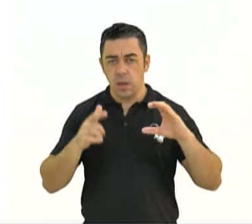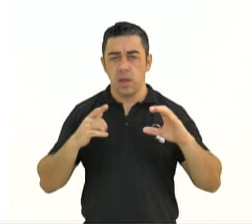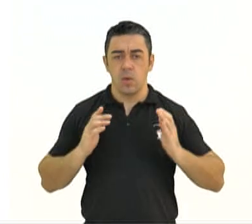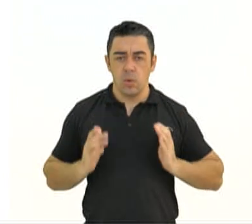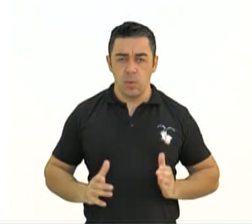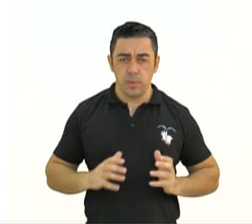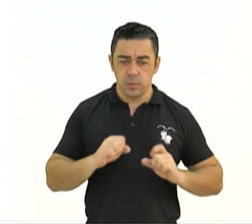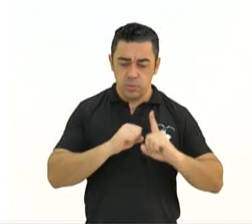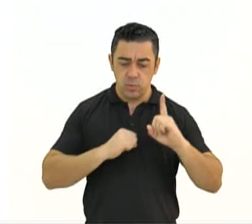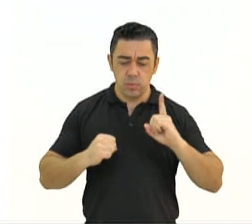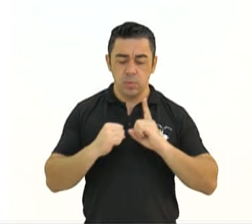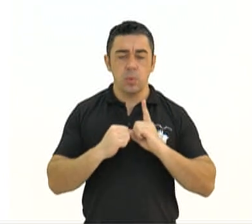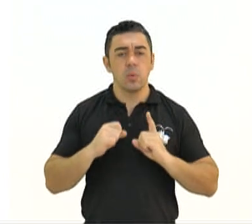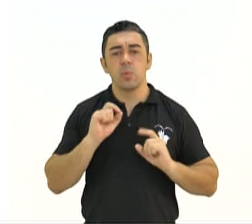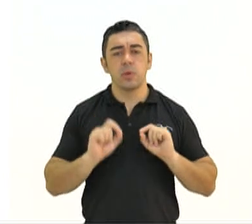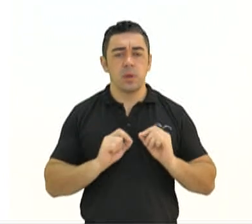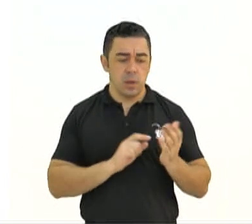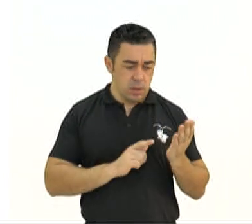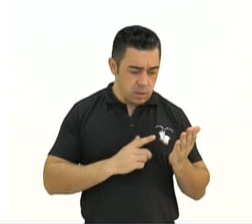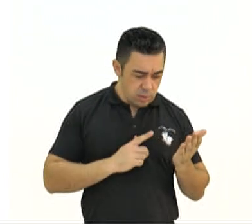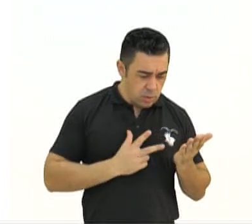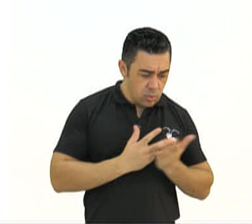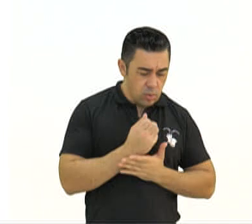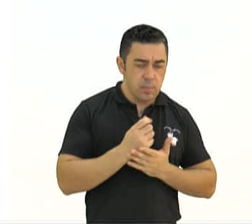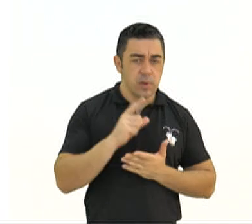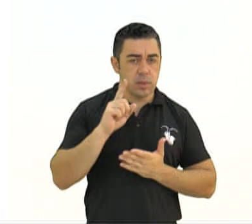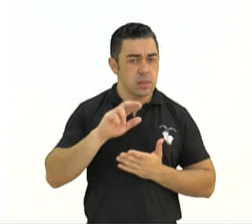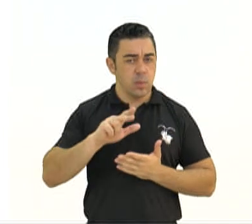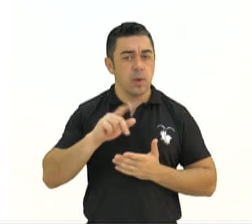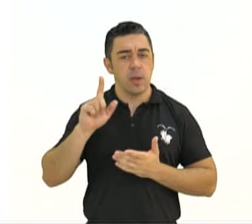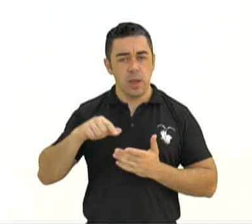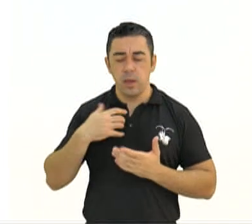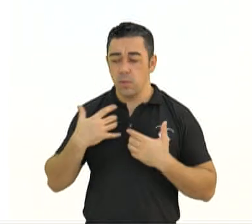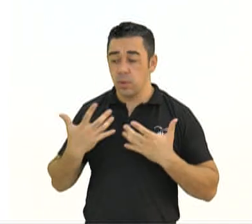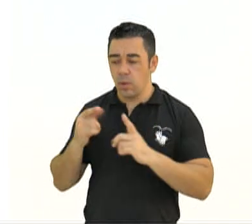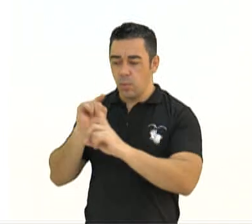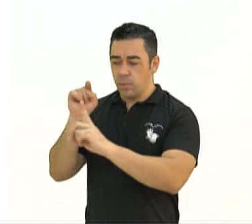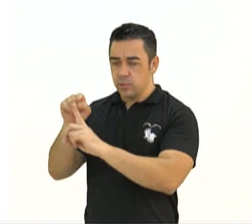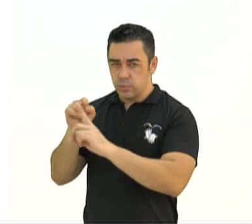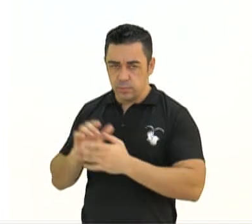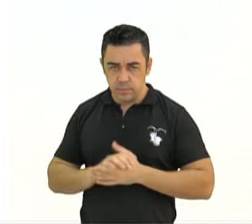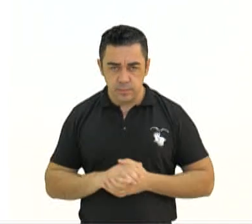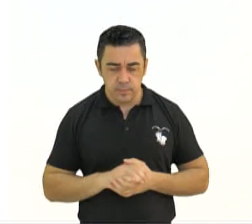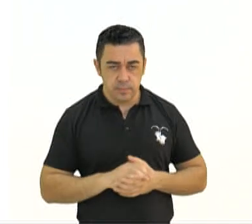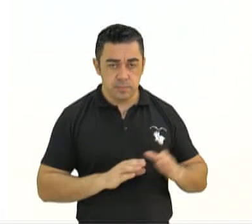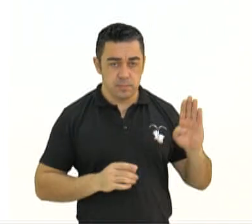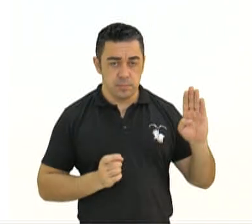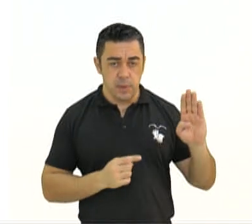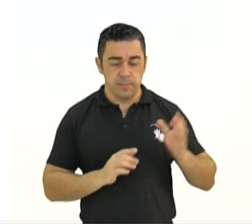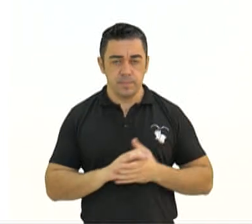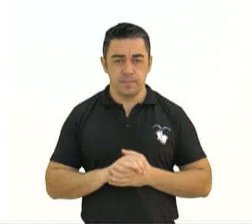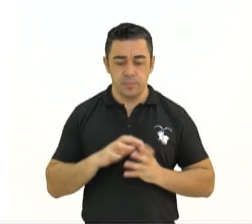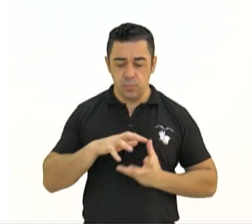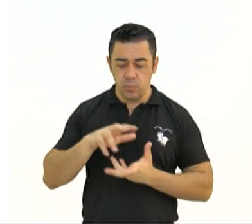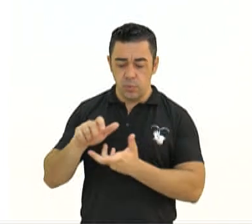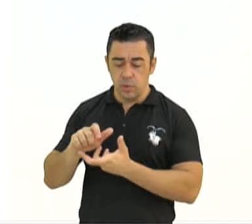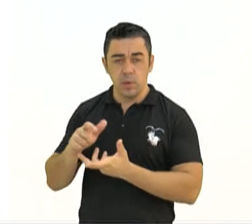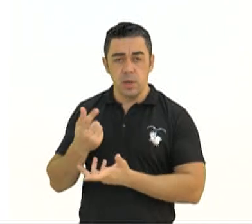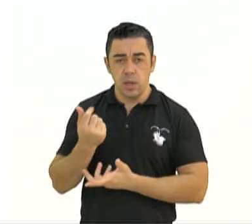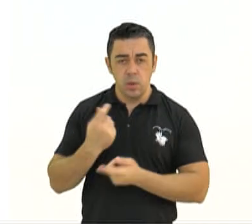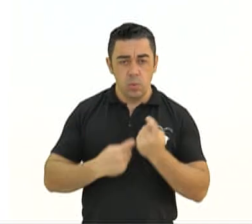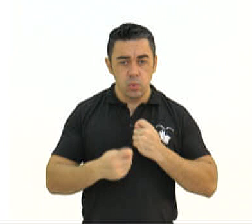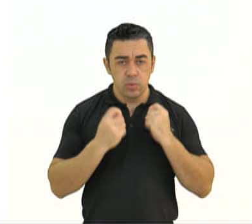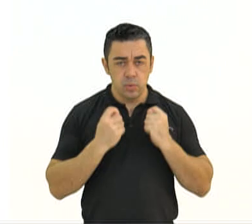em que o consumo deixa de ser meio e adquire status de finalidade. Letra B. A globalização da economia fez surgir uma